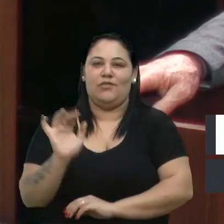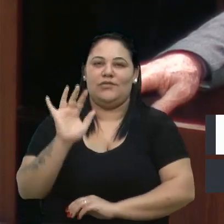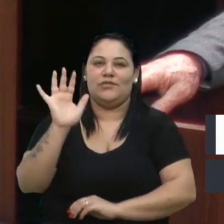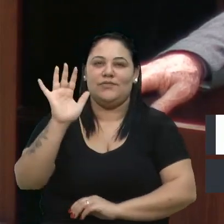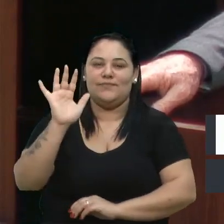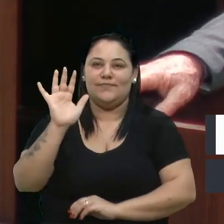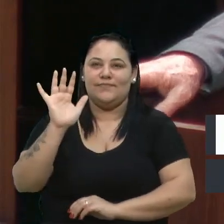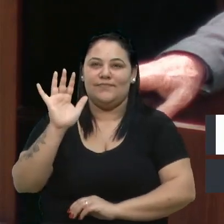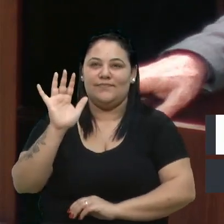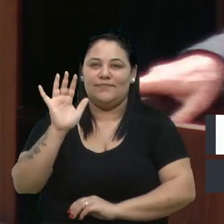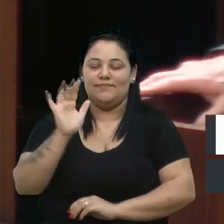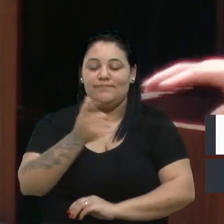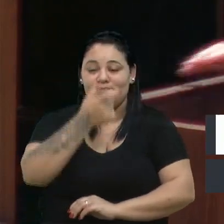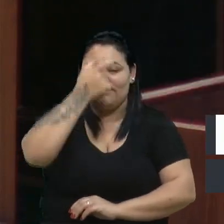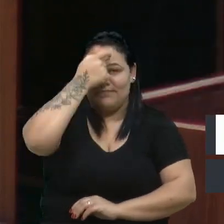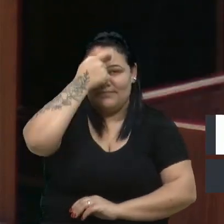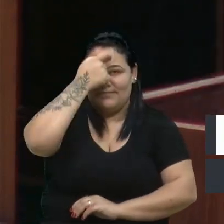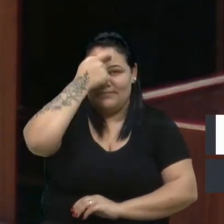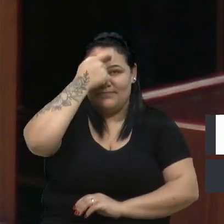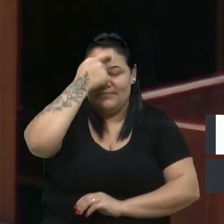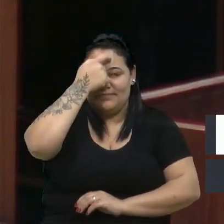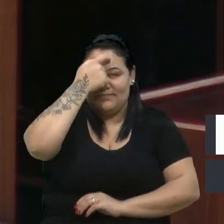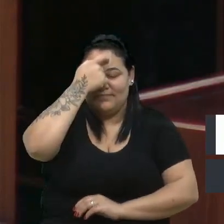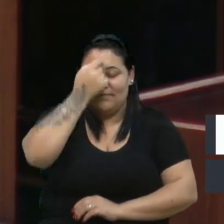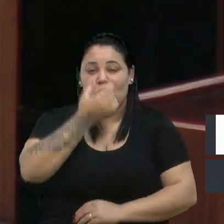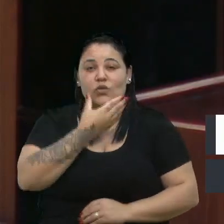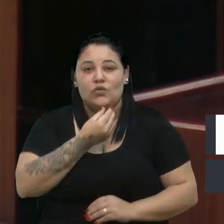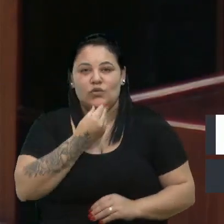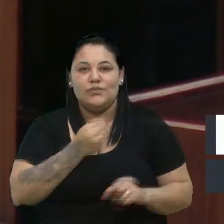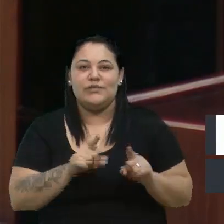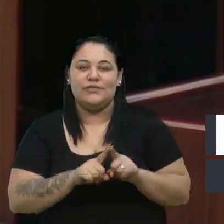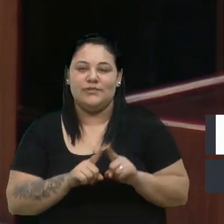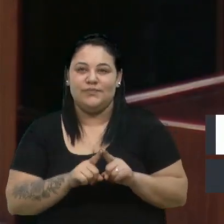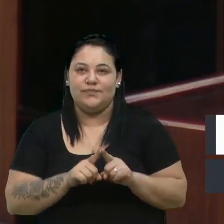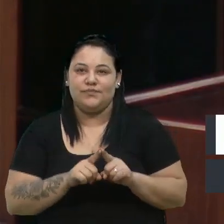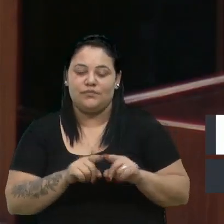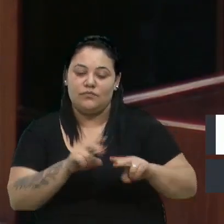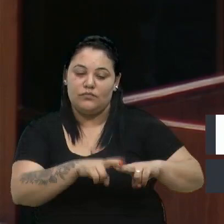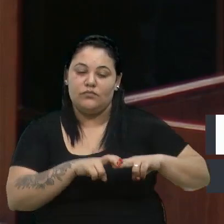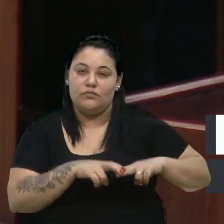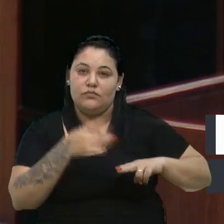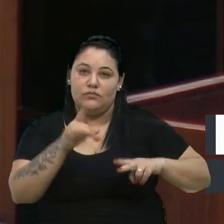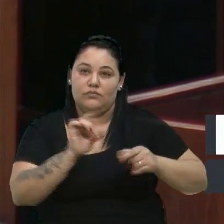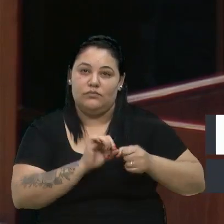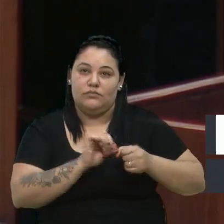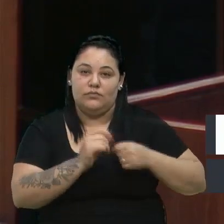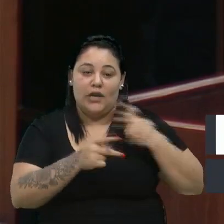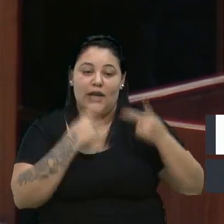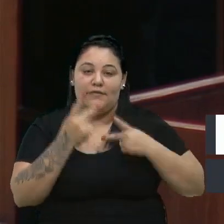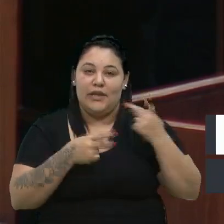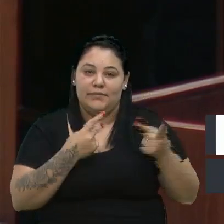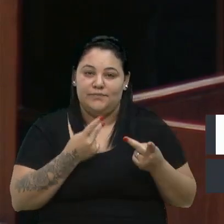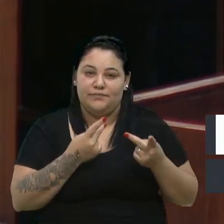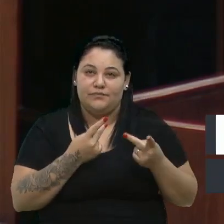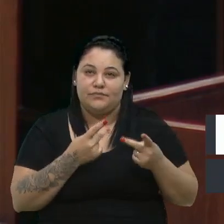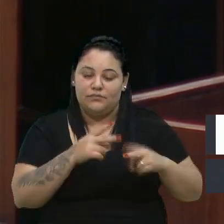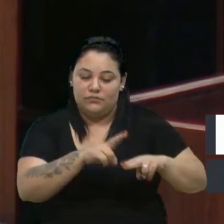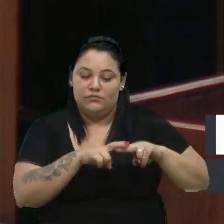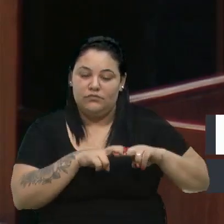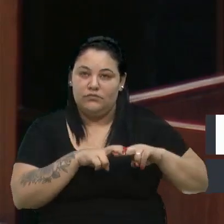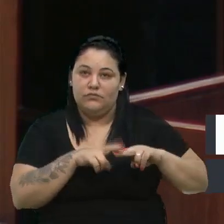pouca conscientização dos homens, e é por isso que eu estou fazendo essa fala, é por isso que nós